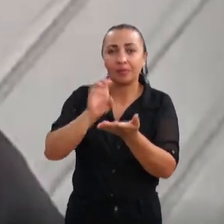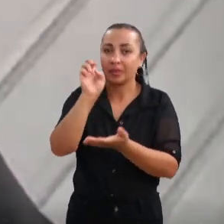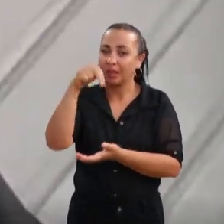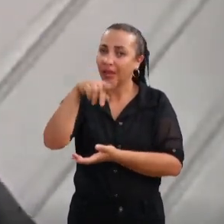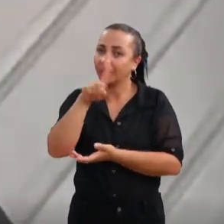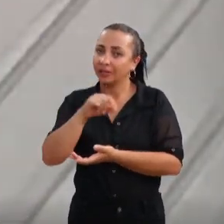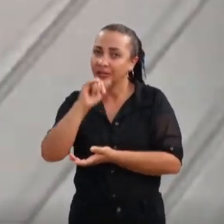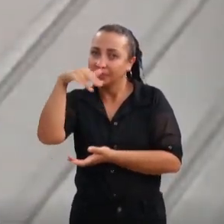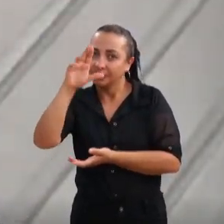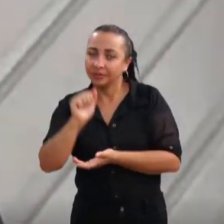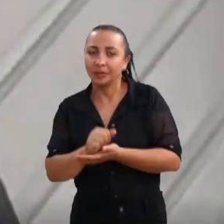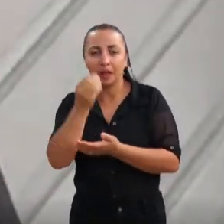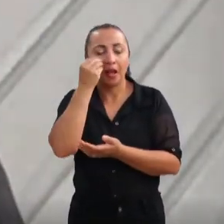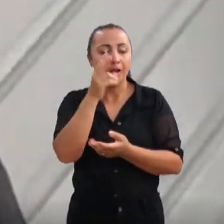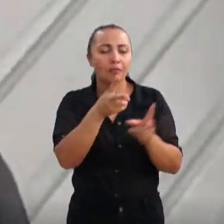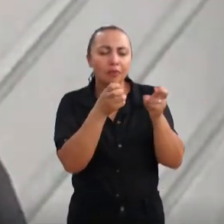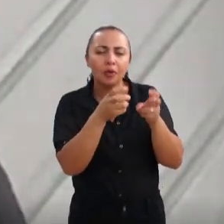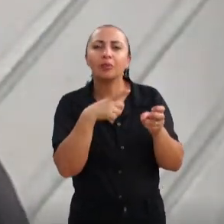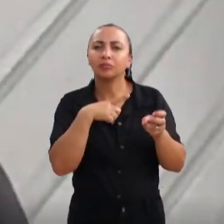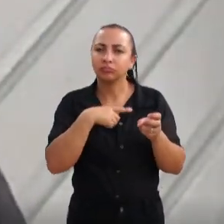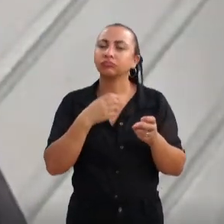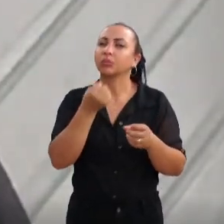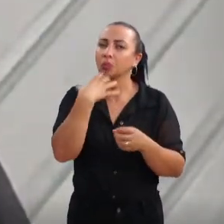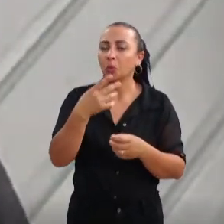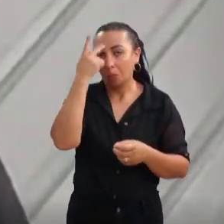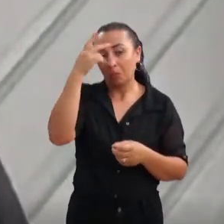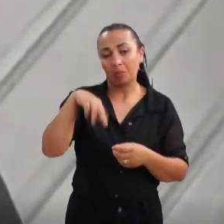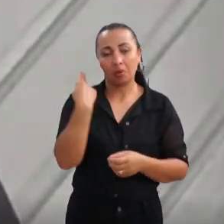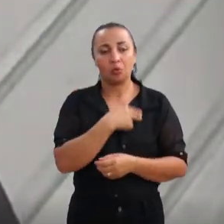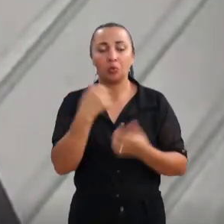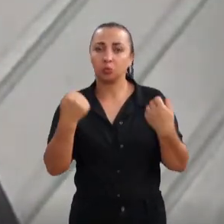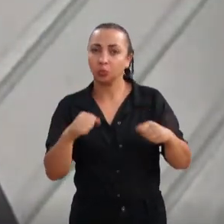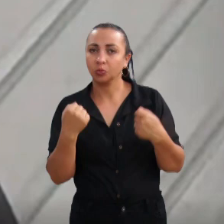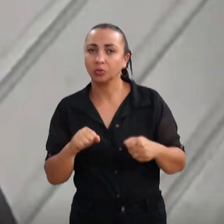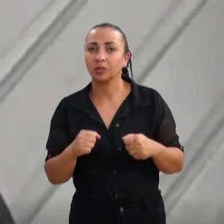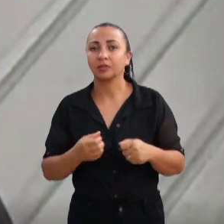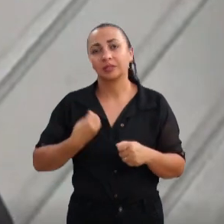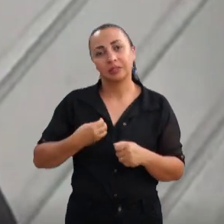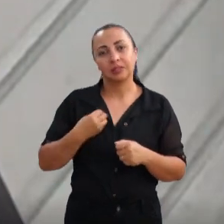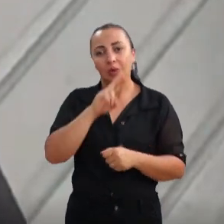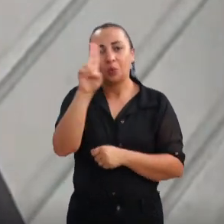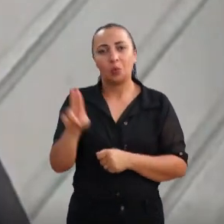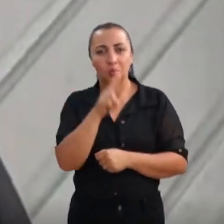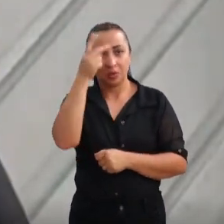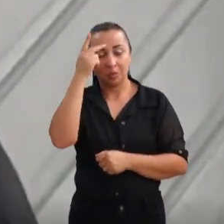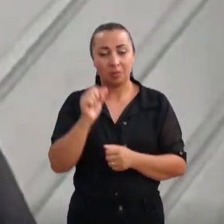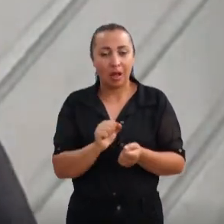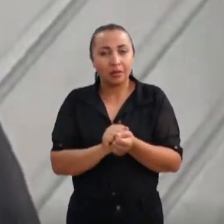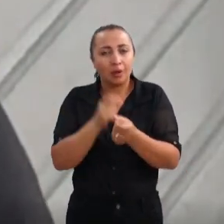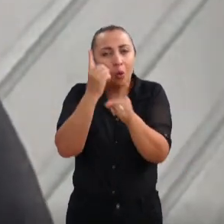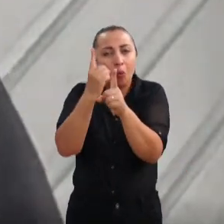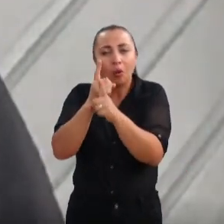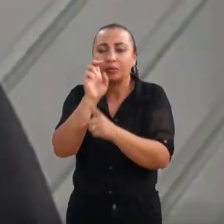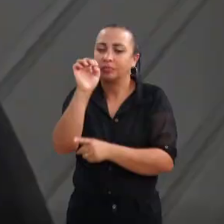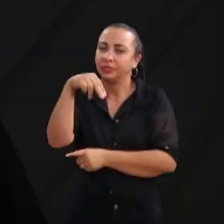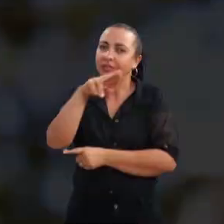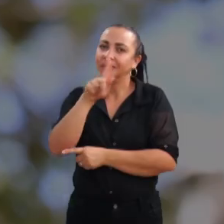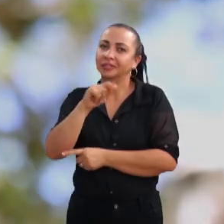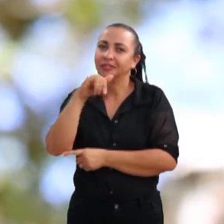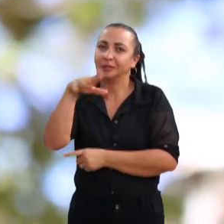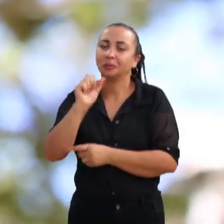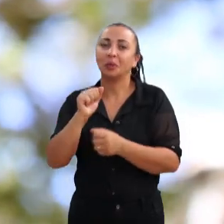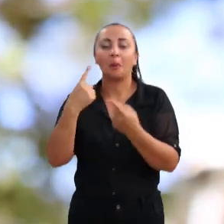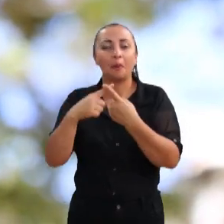estado sólido e vimos que ele é um resíduo promissor para que a gente pudesse estar utilizando ele para obtenção de